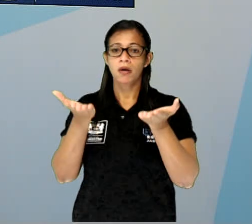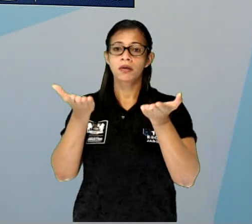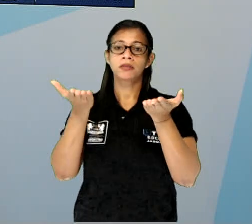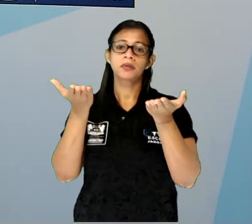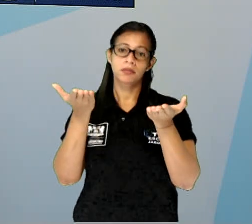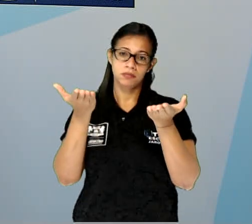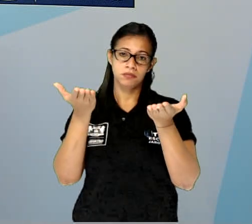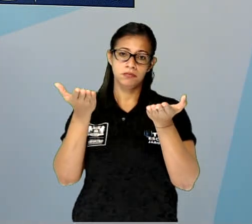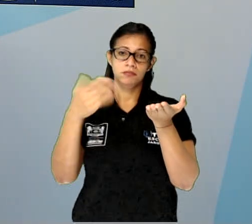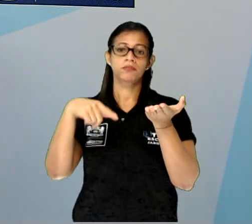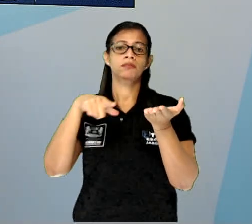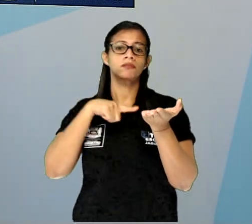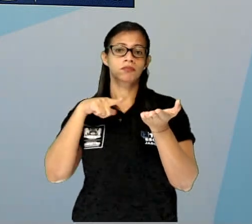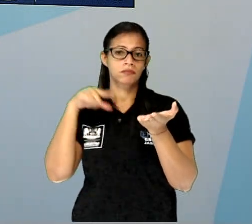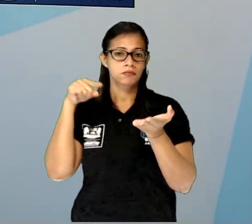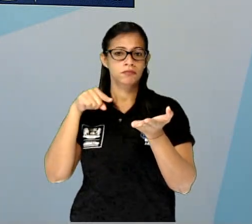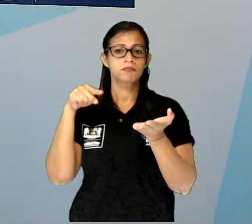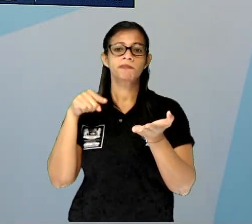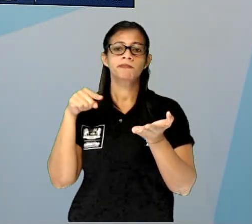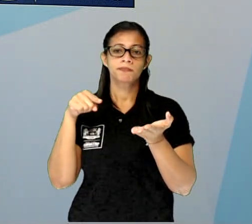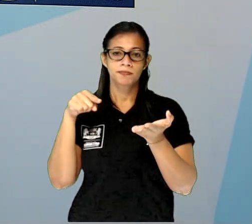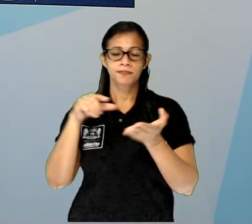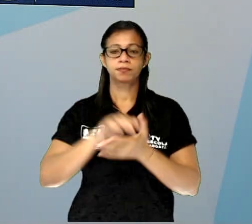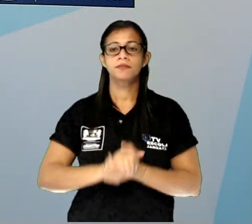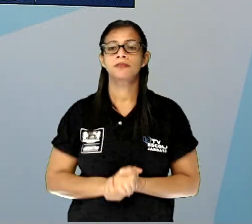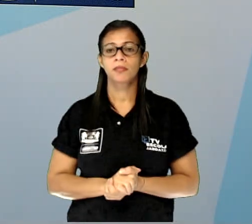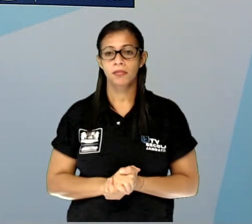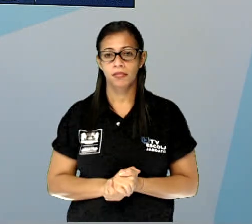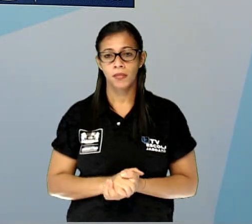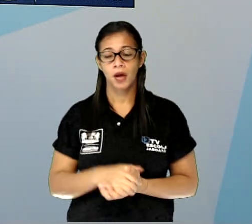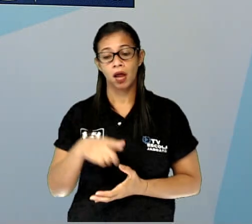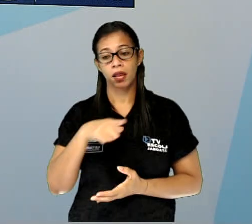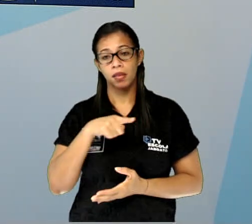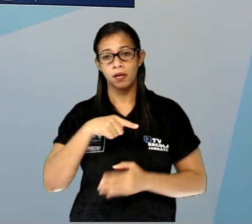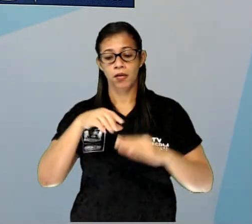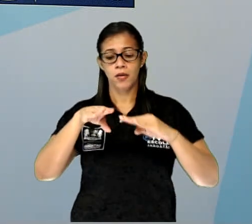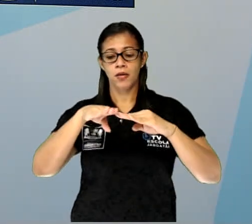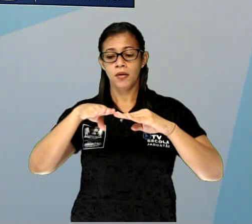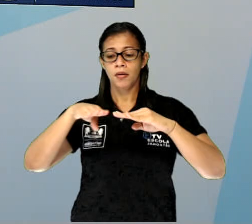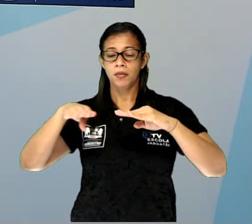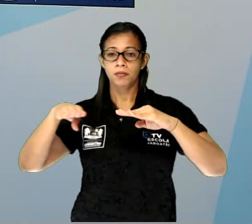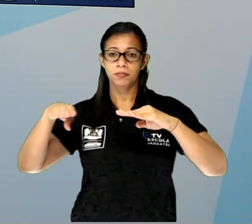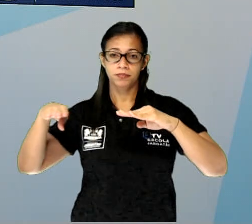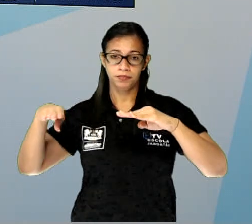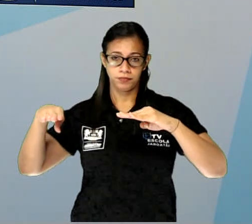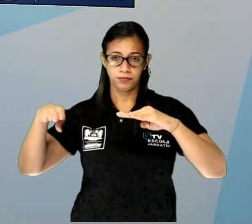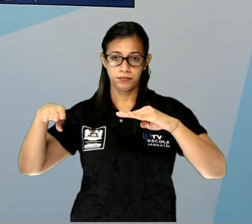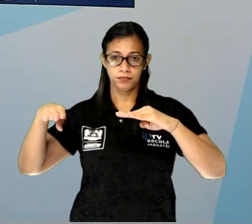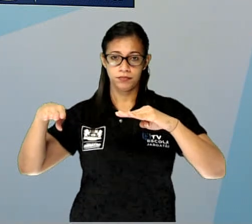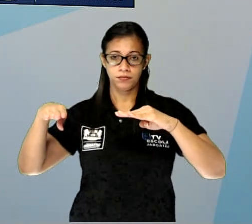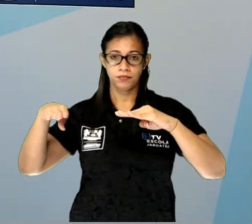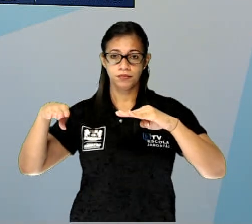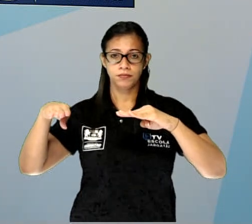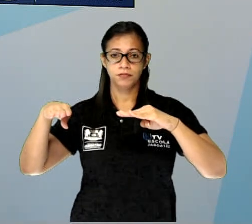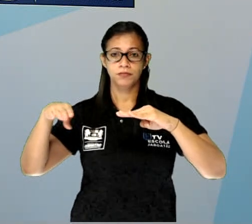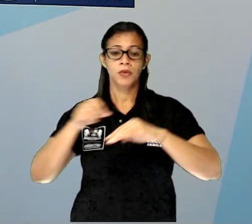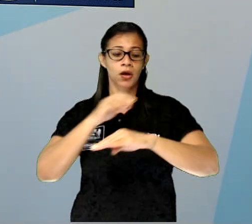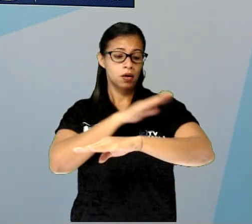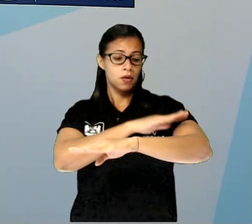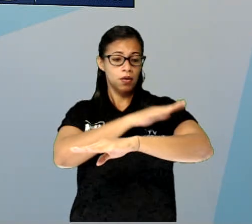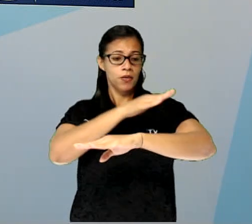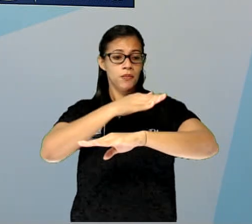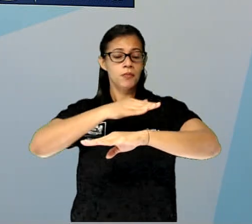as chapadas. Então, nós temos planície, terreno plano, até 100 metros.